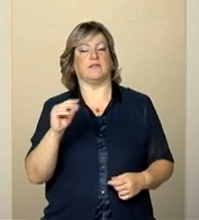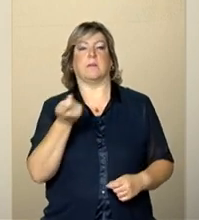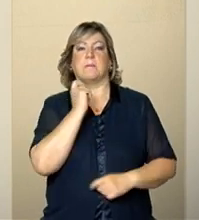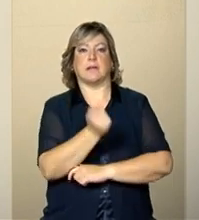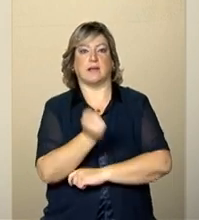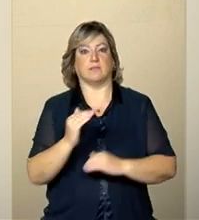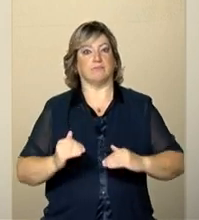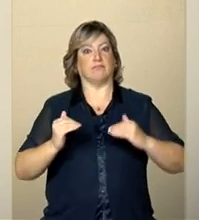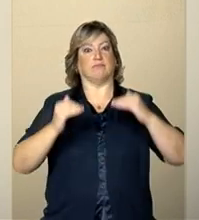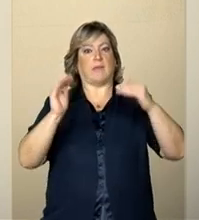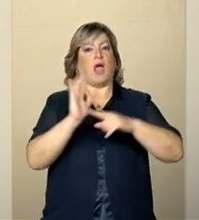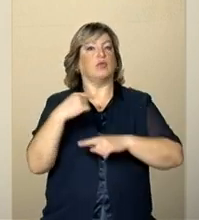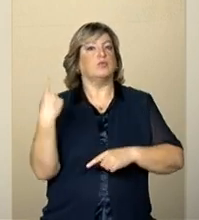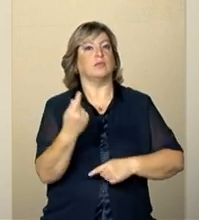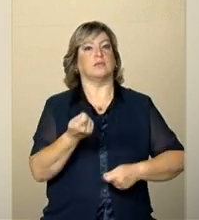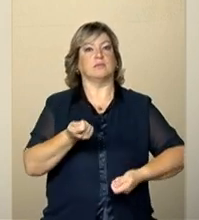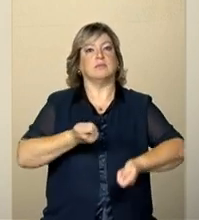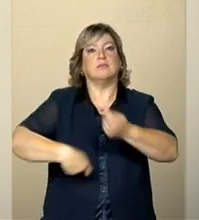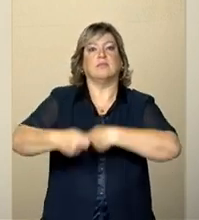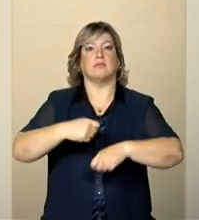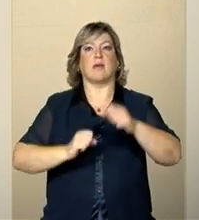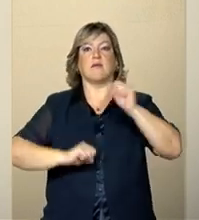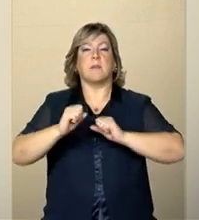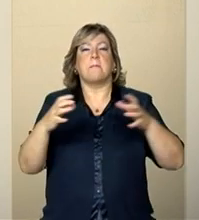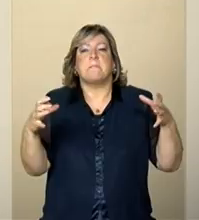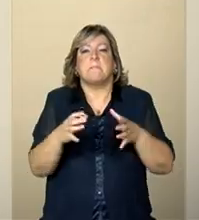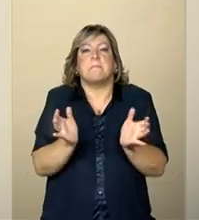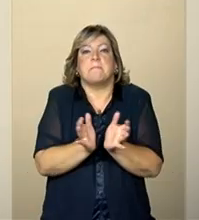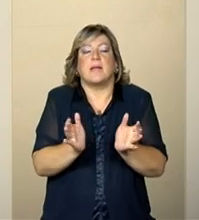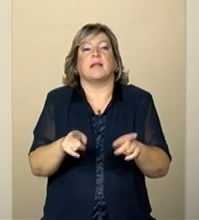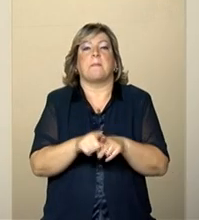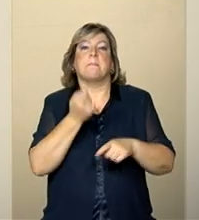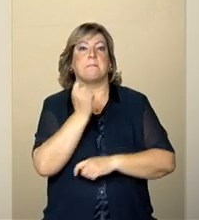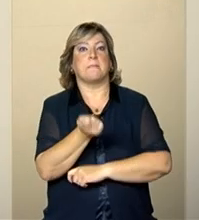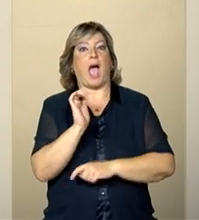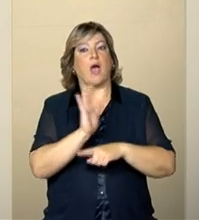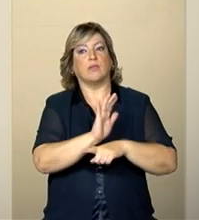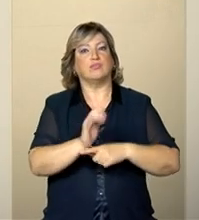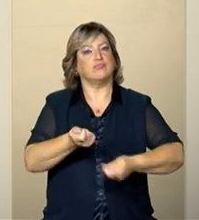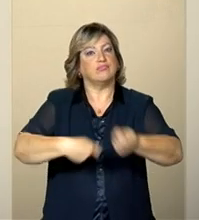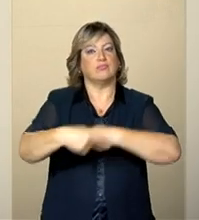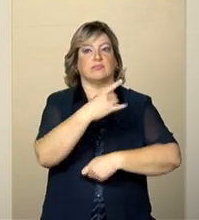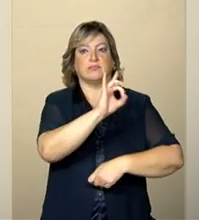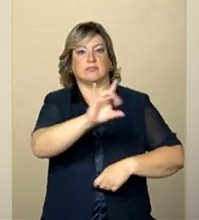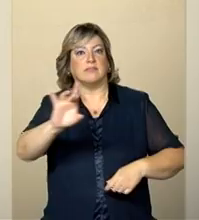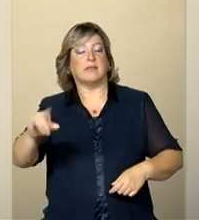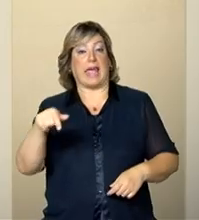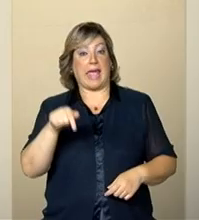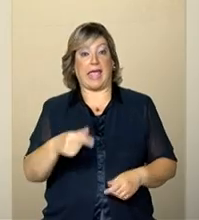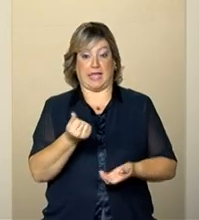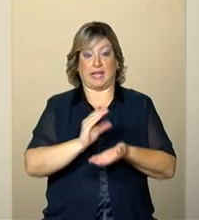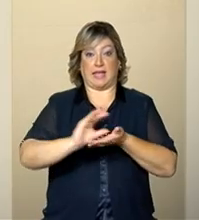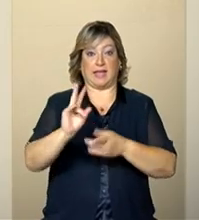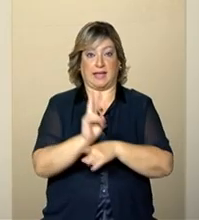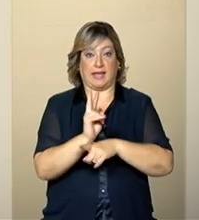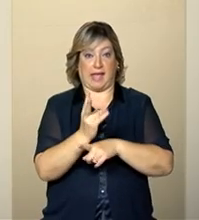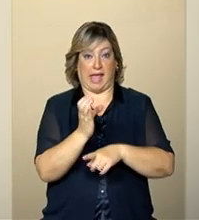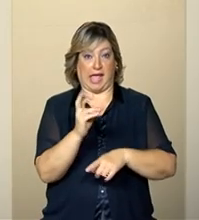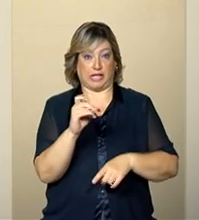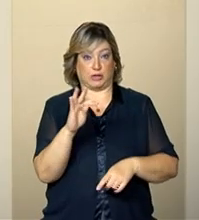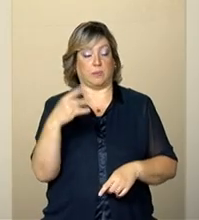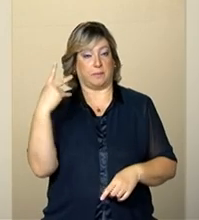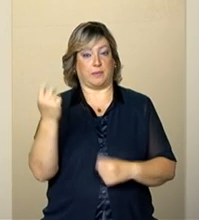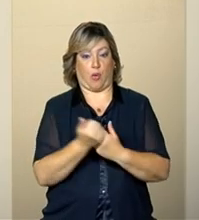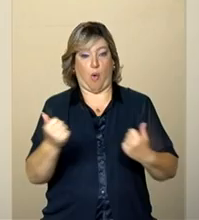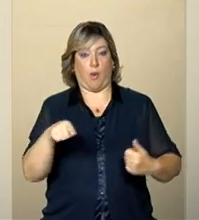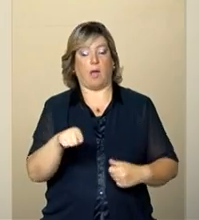transformar em pequenas indústrias de produção de peixe o crédito para as cooperativas pode chegar a R 30